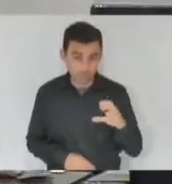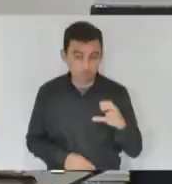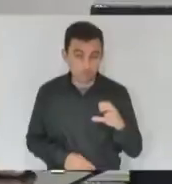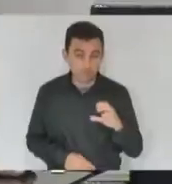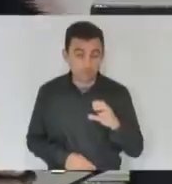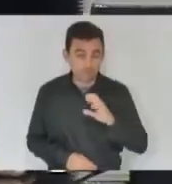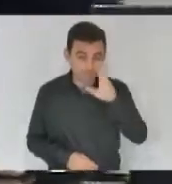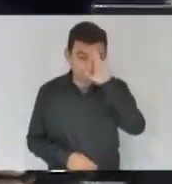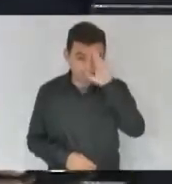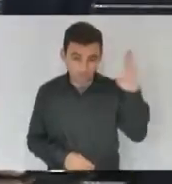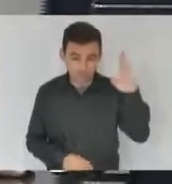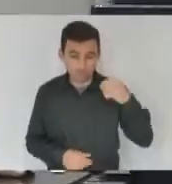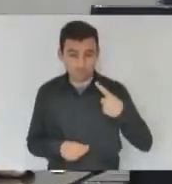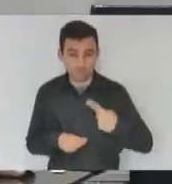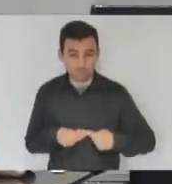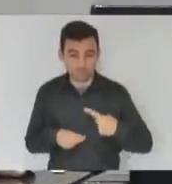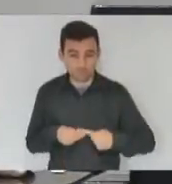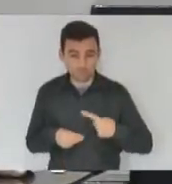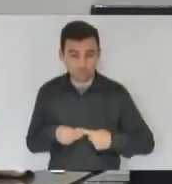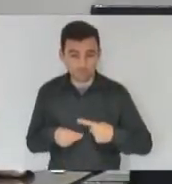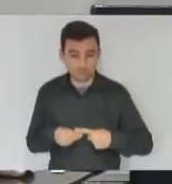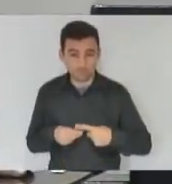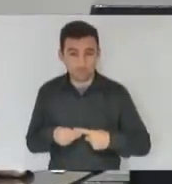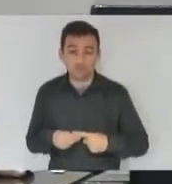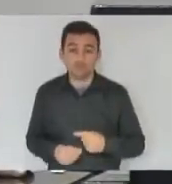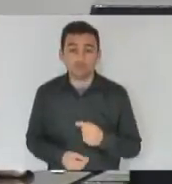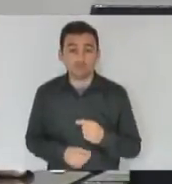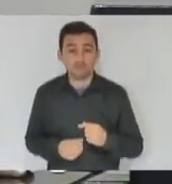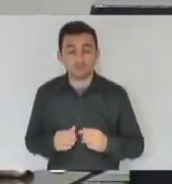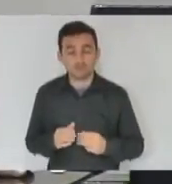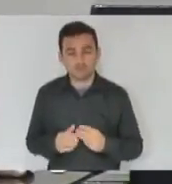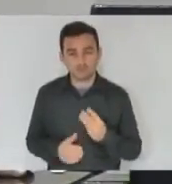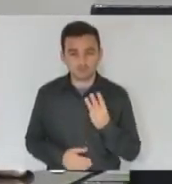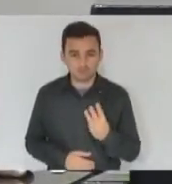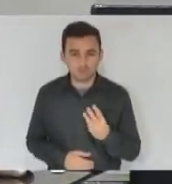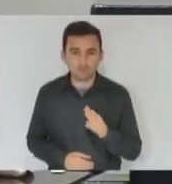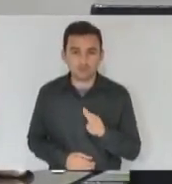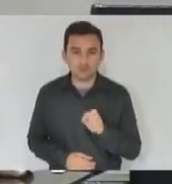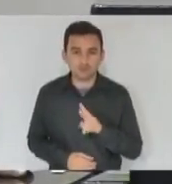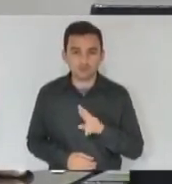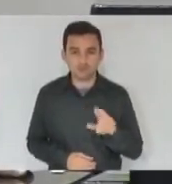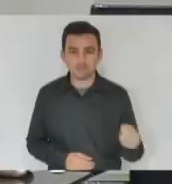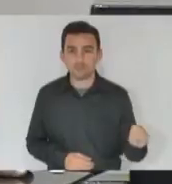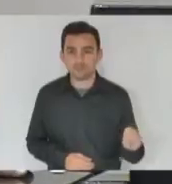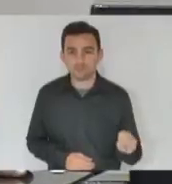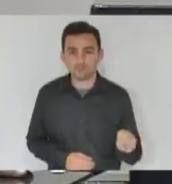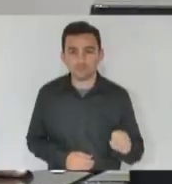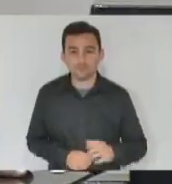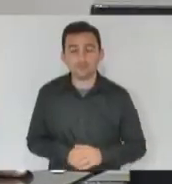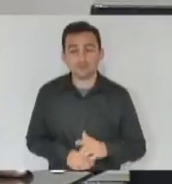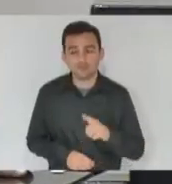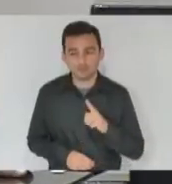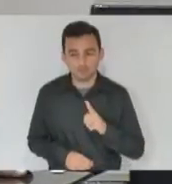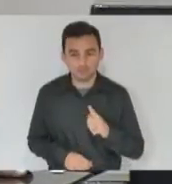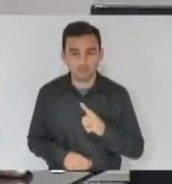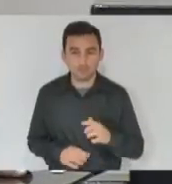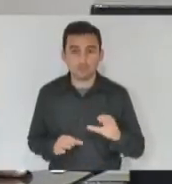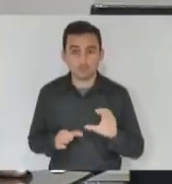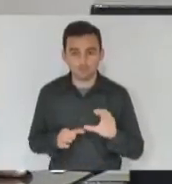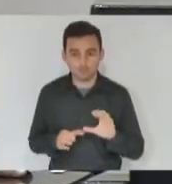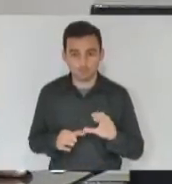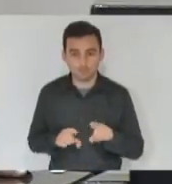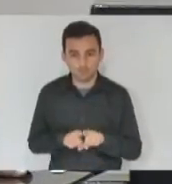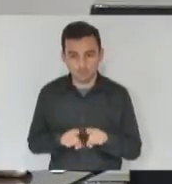os municípios de Três Barras e Canoinhas, uma das empresas, o WestRock,